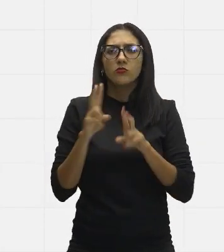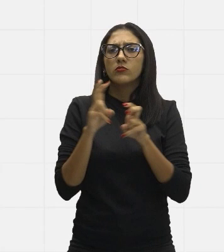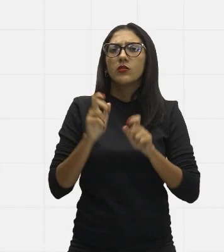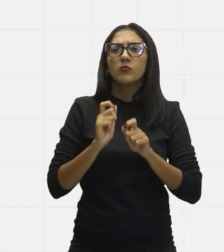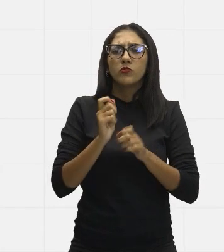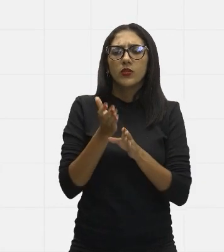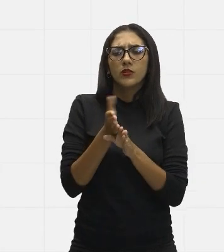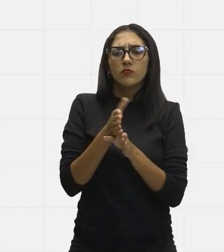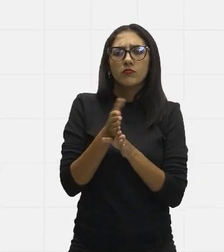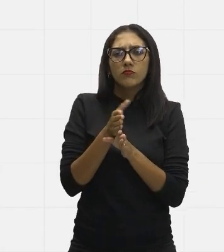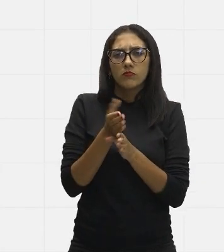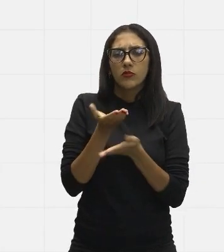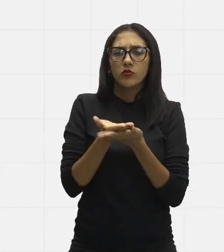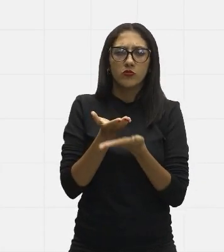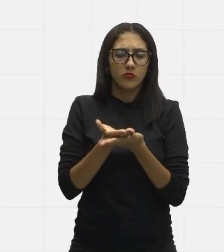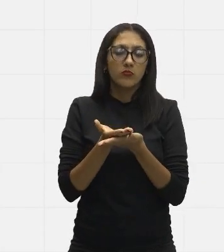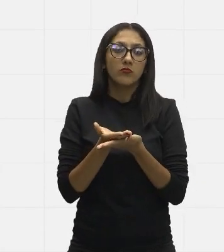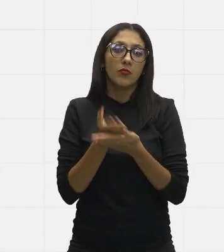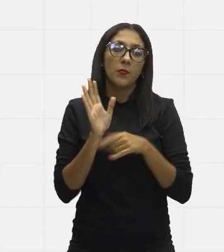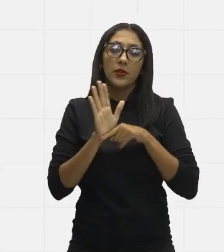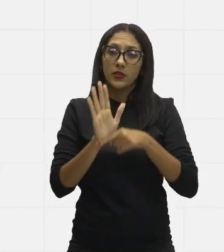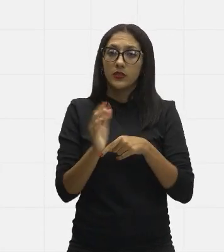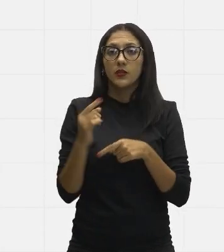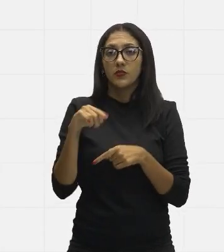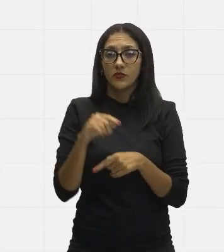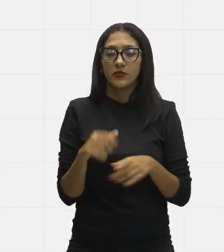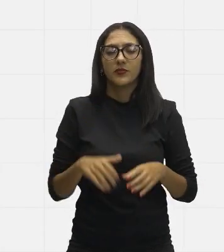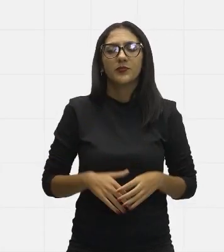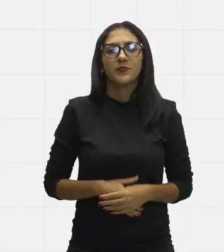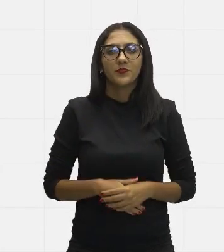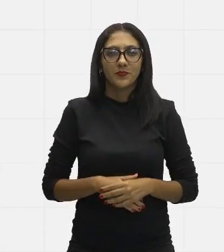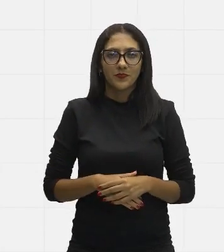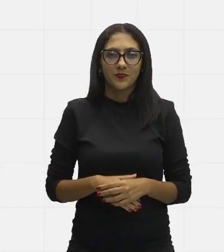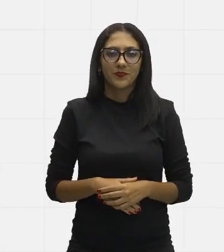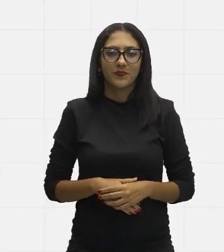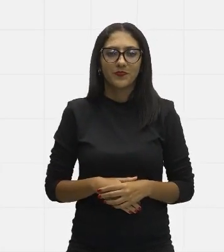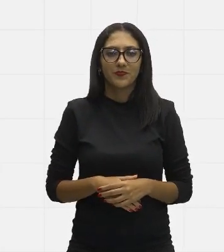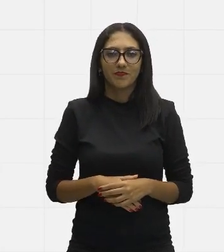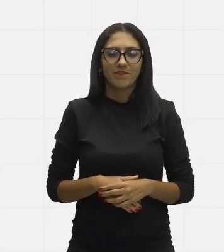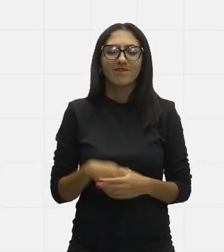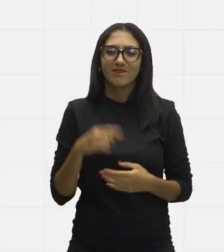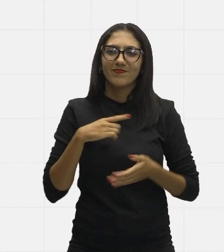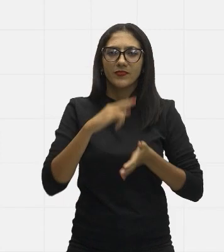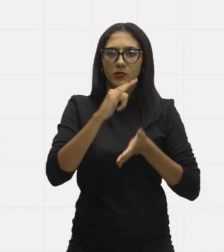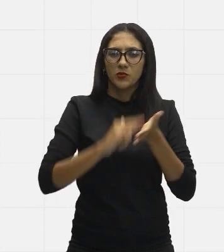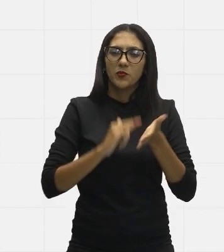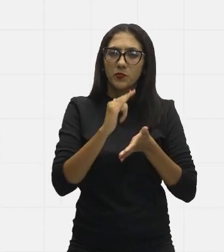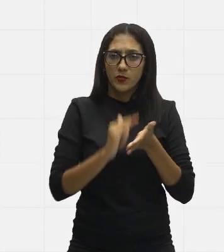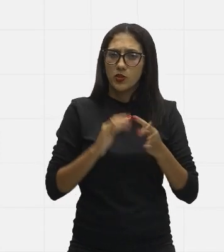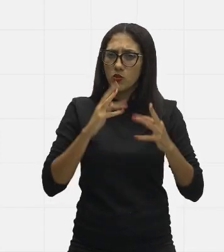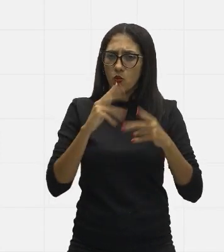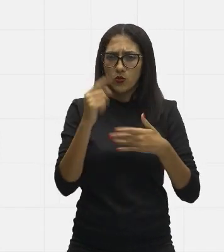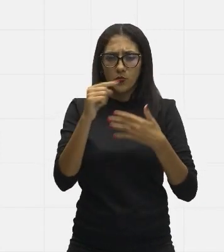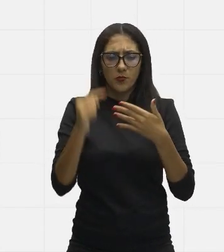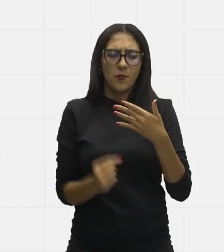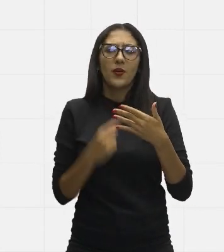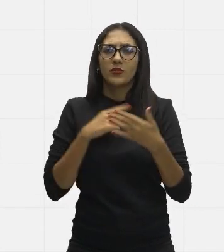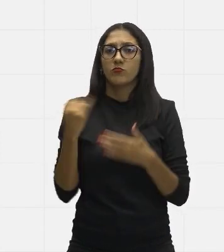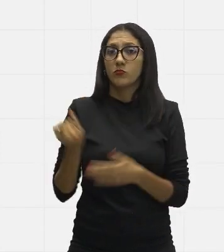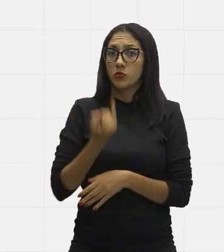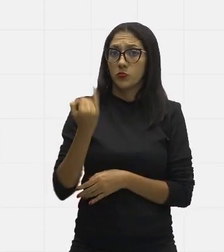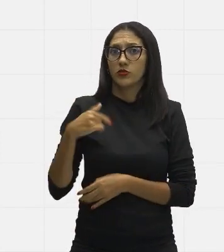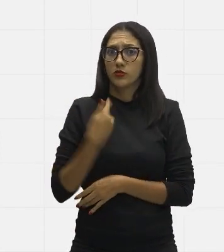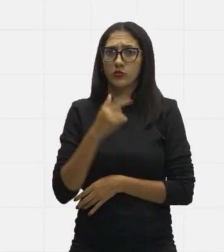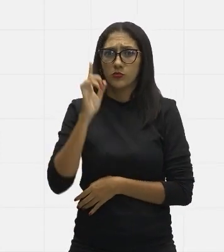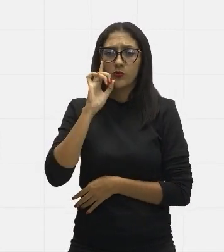um pouquinho mais eles para vocês, tá bom? É isso aí, a gente tem esses documentos, né, todos eles muito importantes para o nosso cotidiano aqui. A